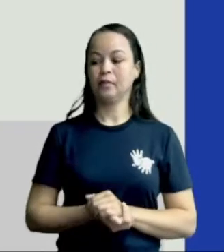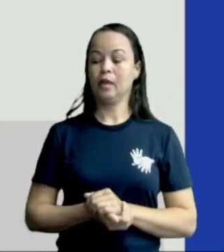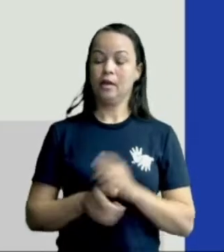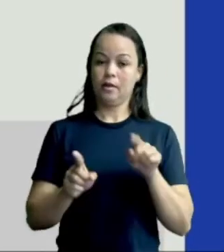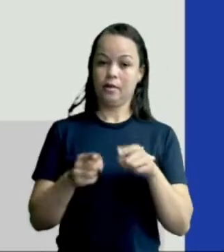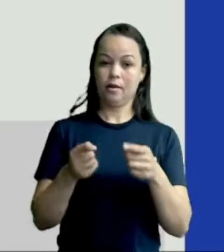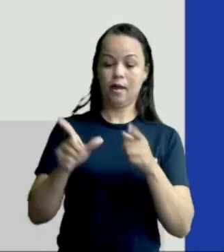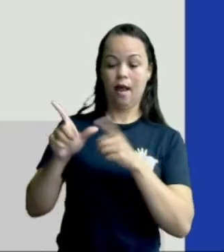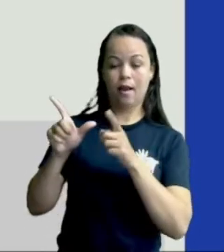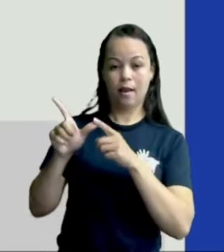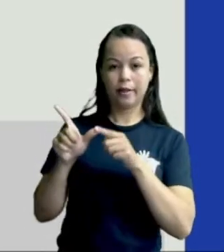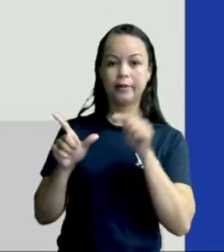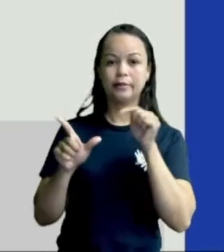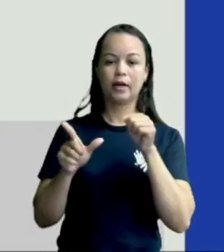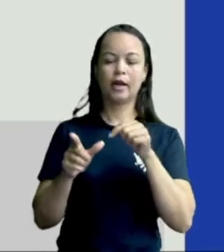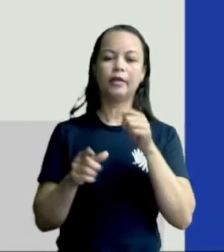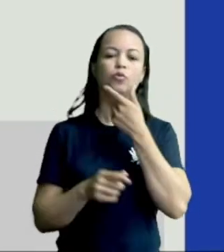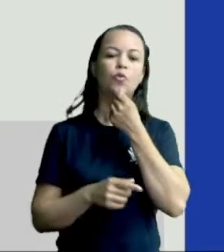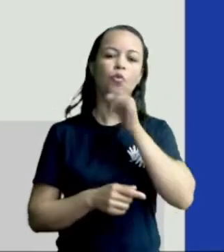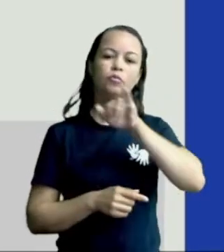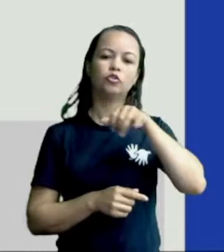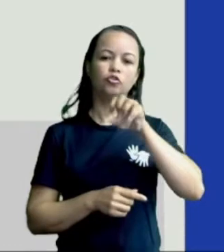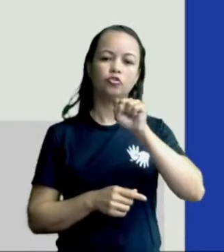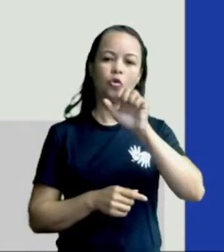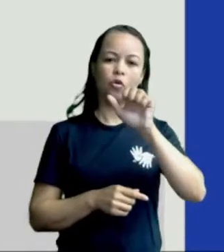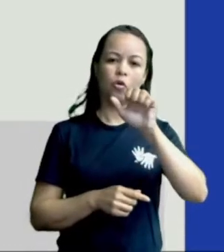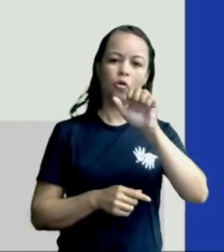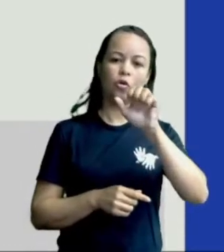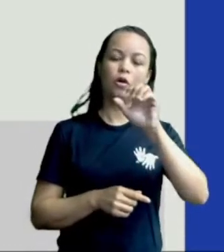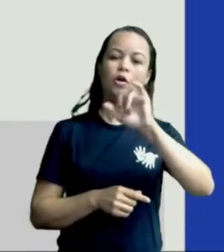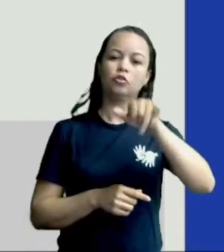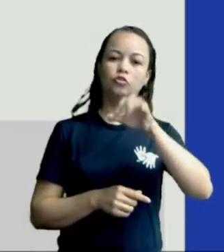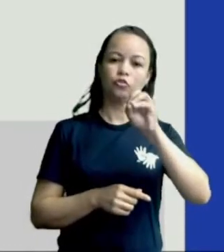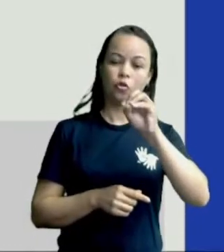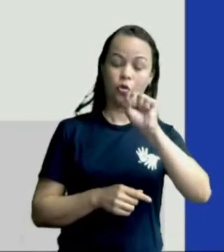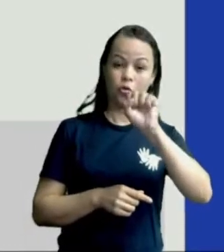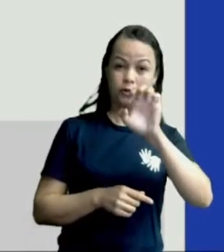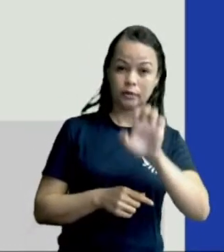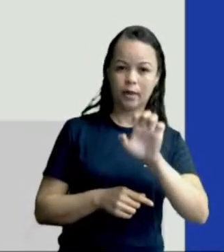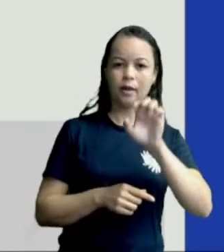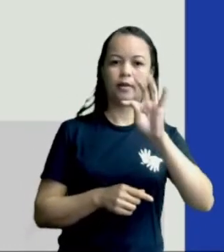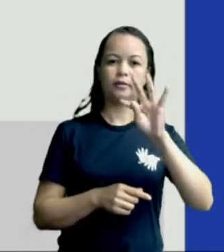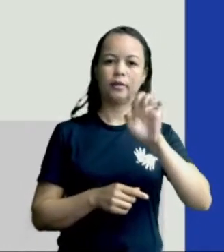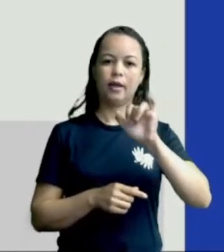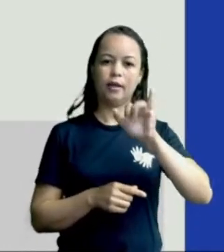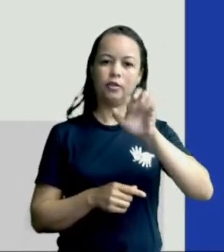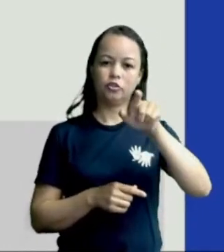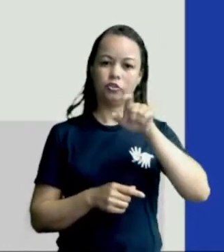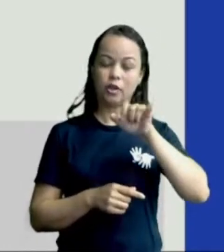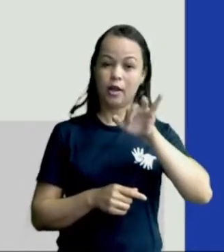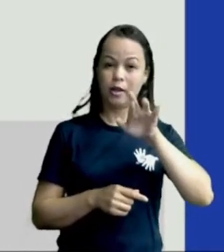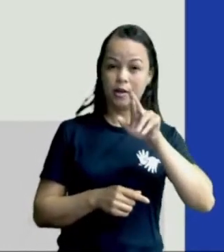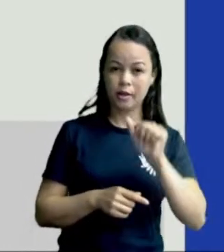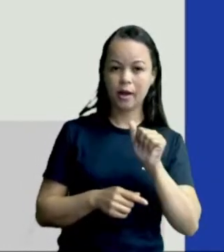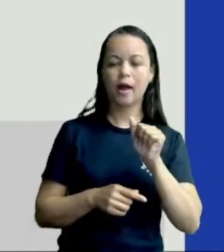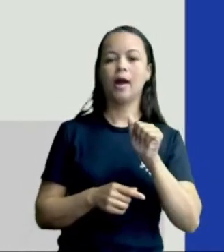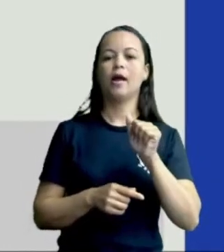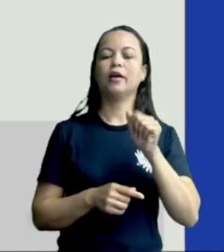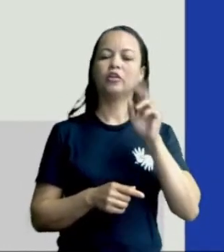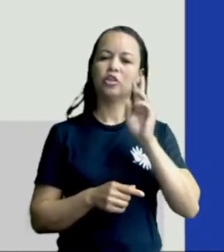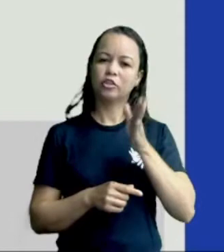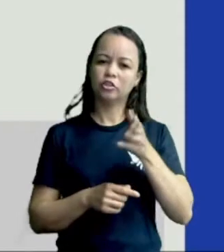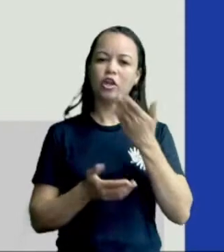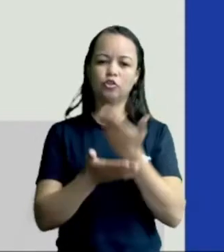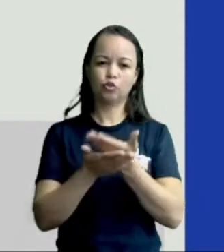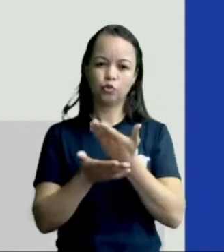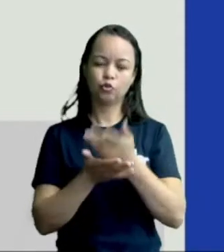vocês, é de José Teixeira de Albuquerque, que a gente viu a história desse rapaz ontem aqui na nossa aula de História. E vimos que o